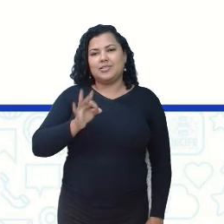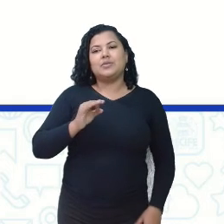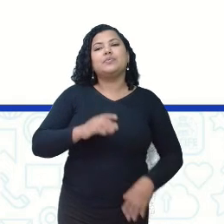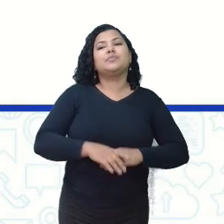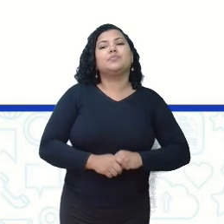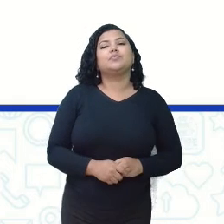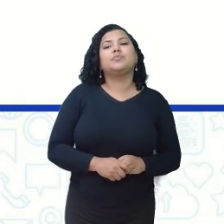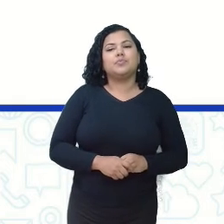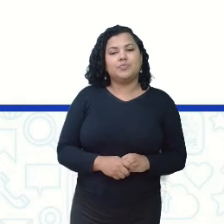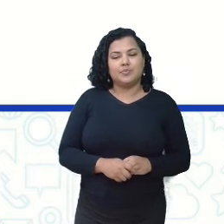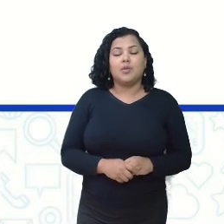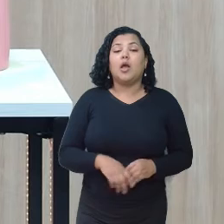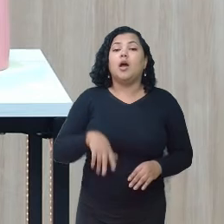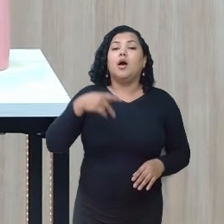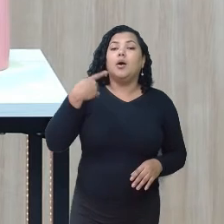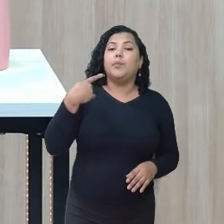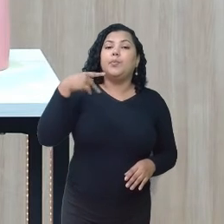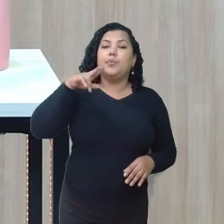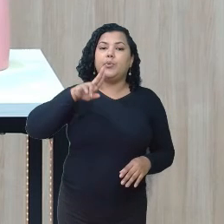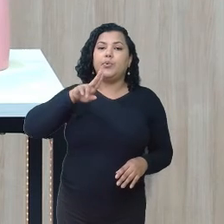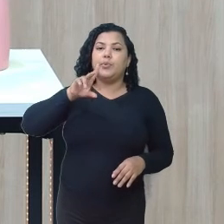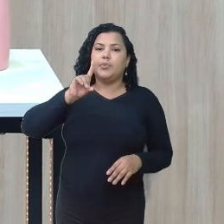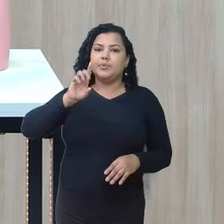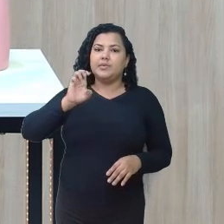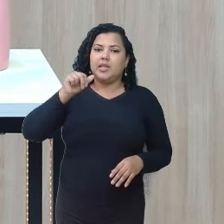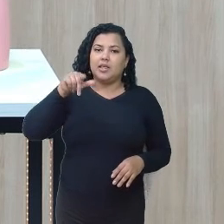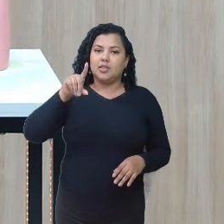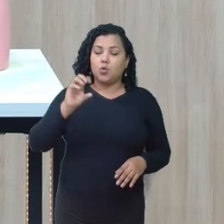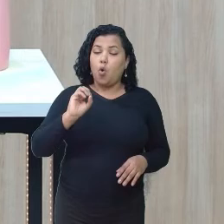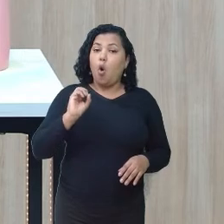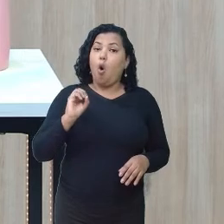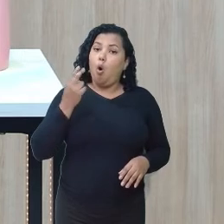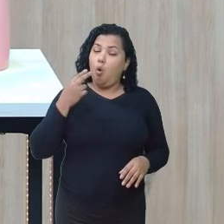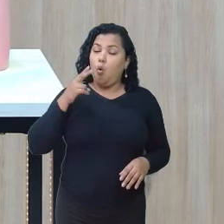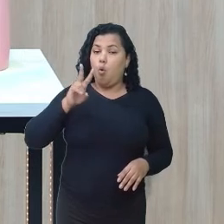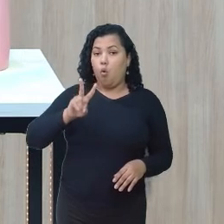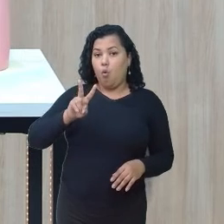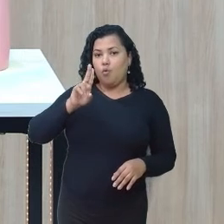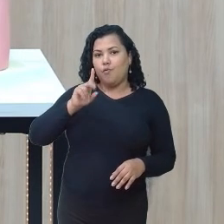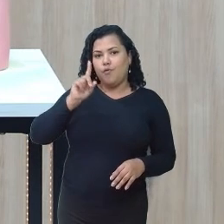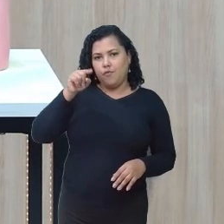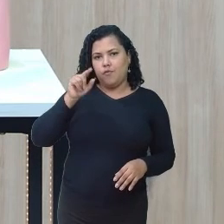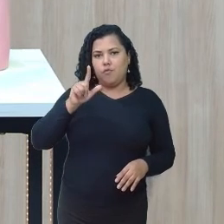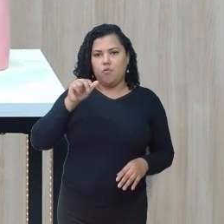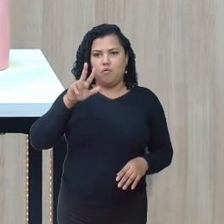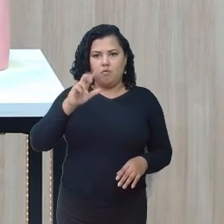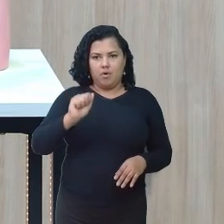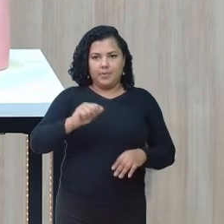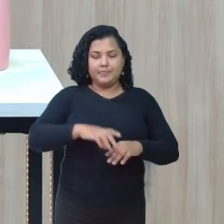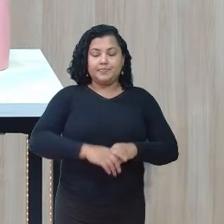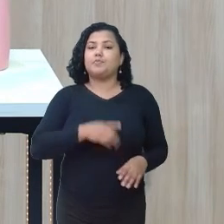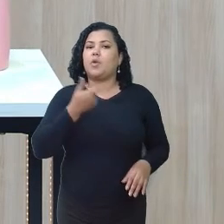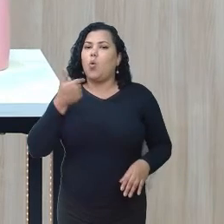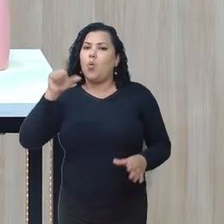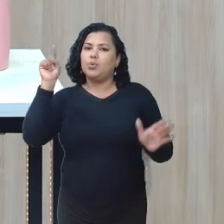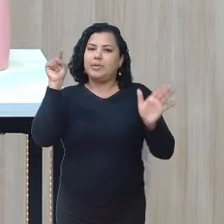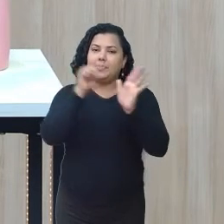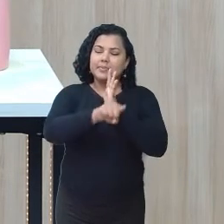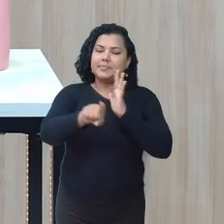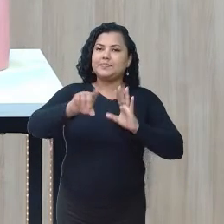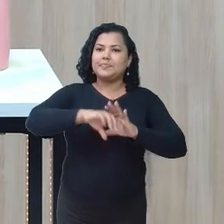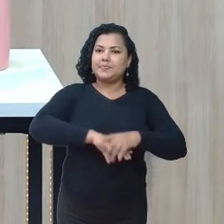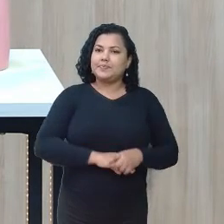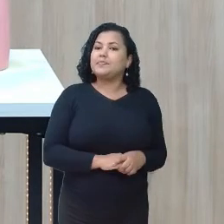pudendo feminino, também chamado de vulva, como vimos anteriormente. A outra nossa